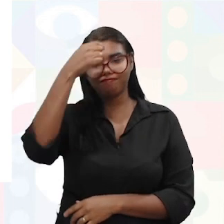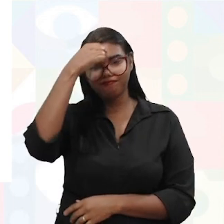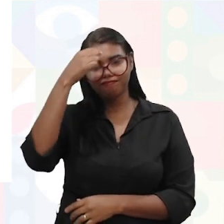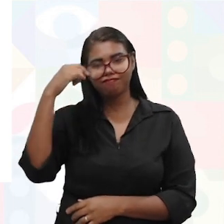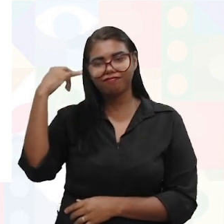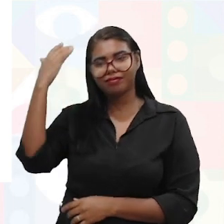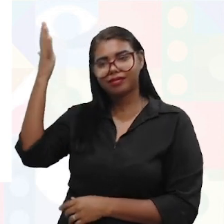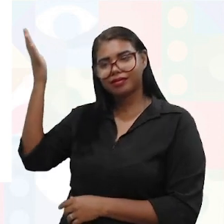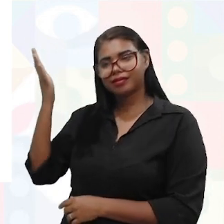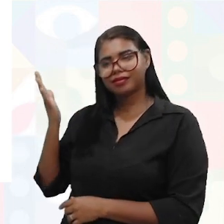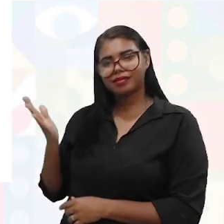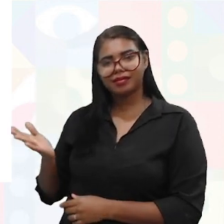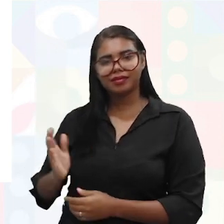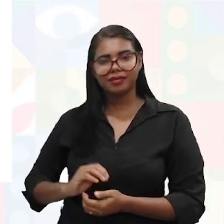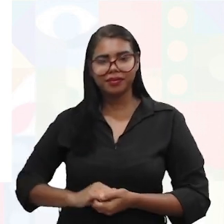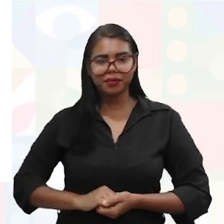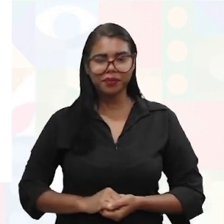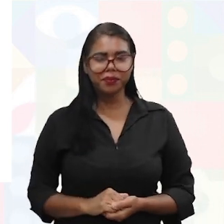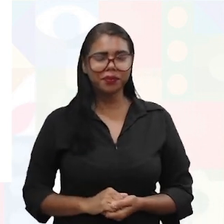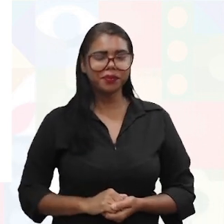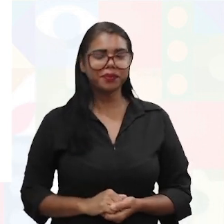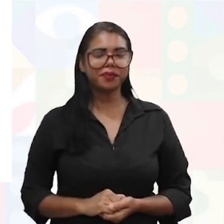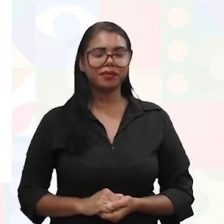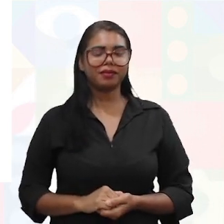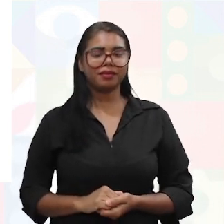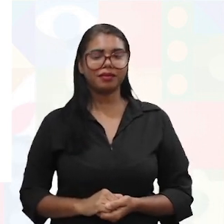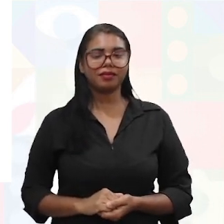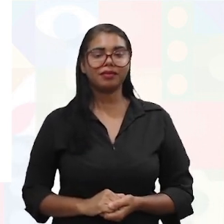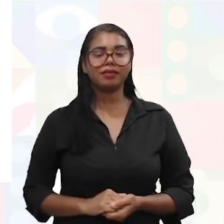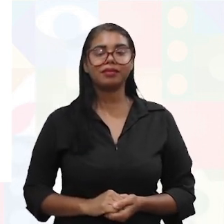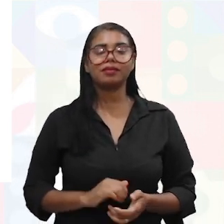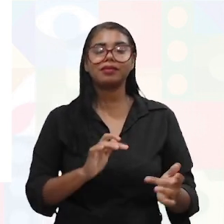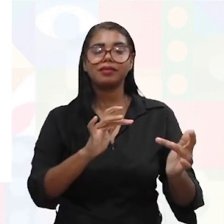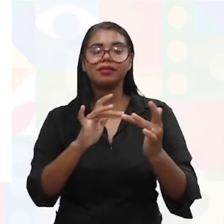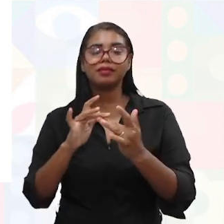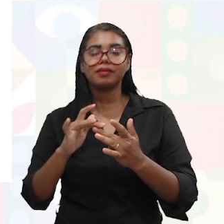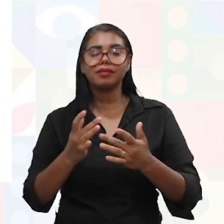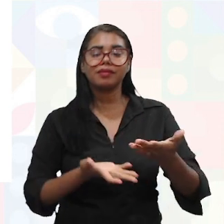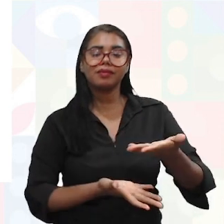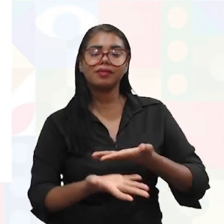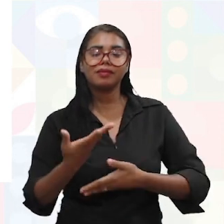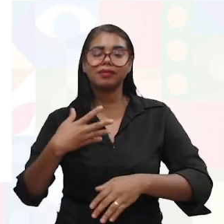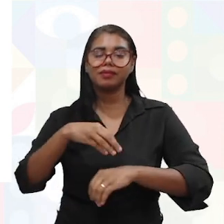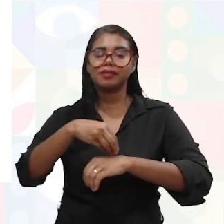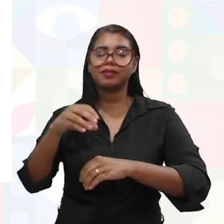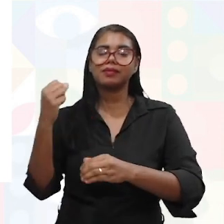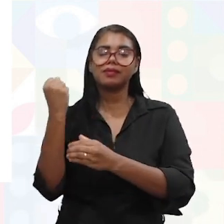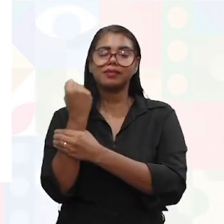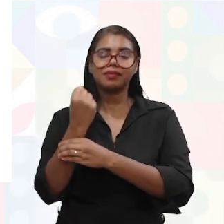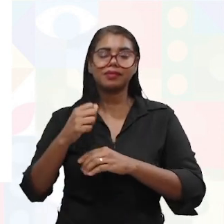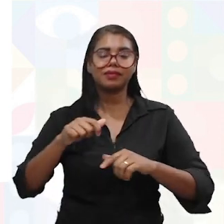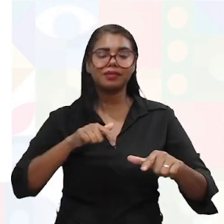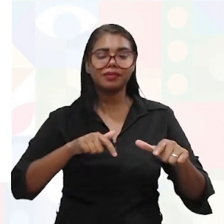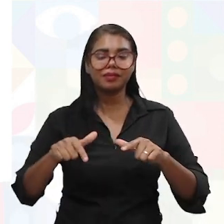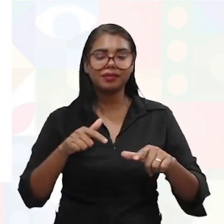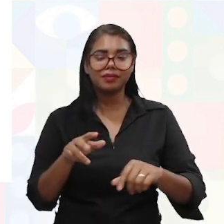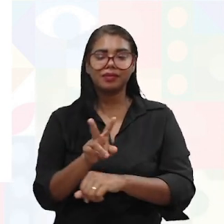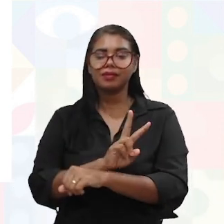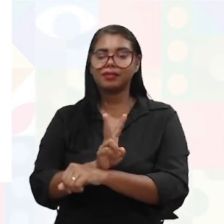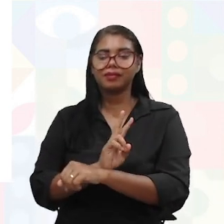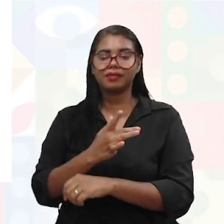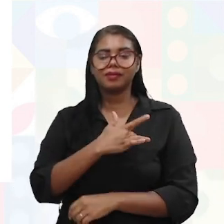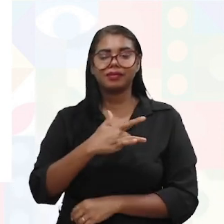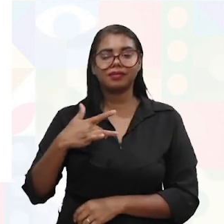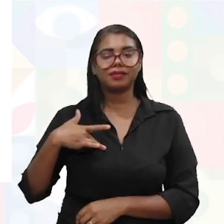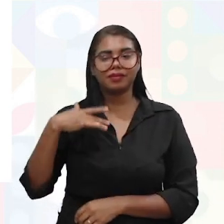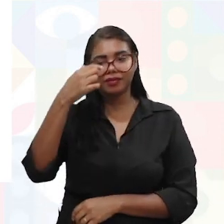mental e o próximo ponto tem relação com a contribuição da segurança do trabalho na prevenção da Saúde